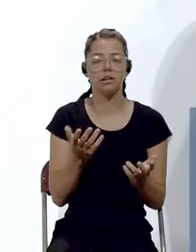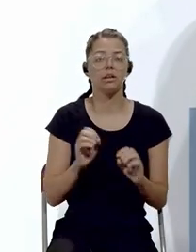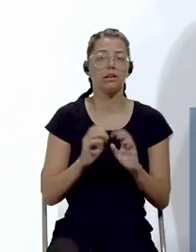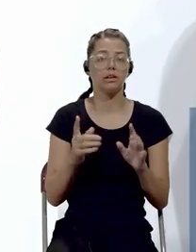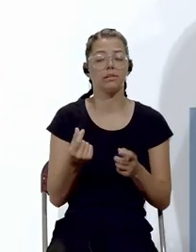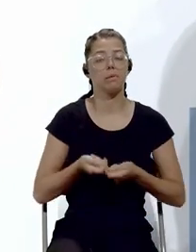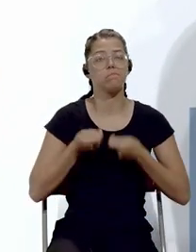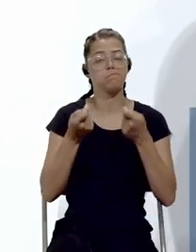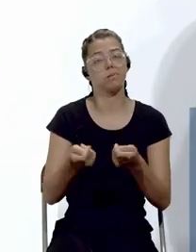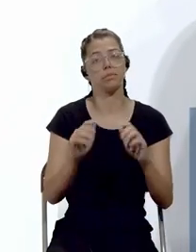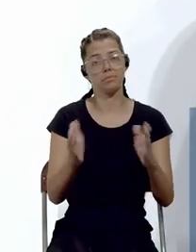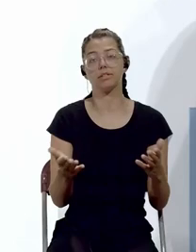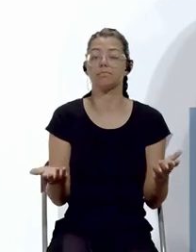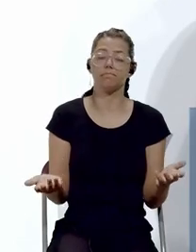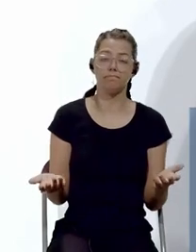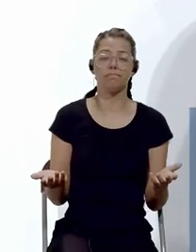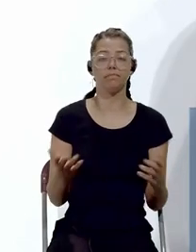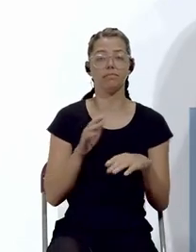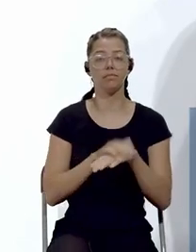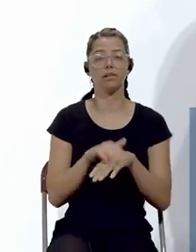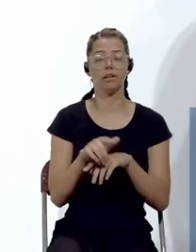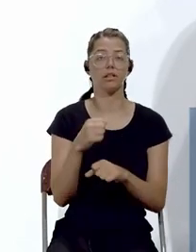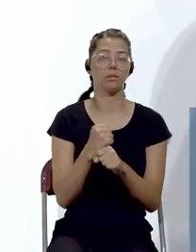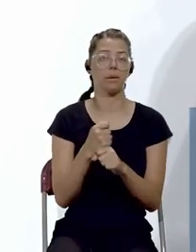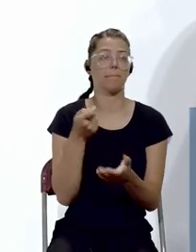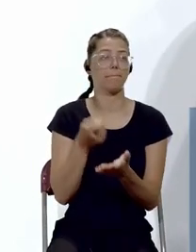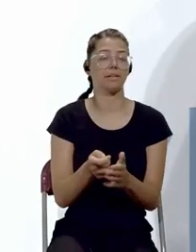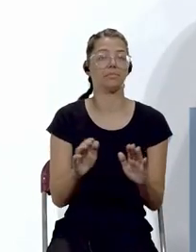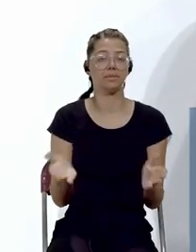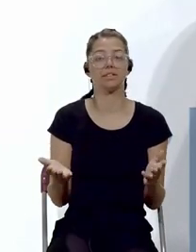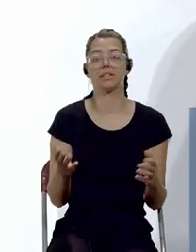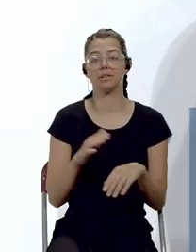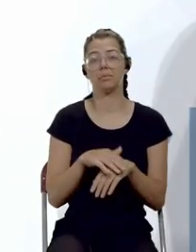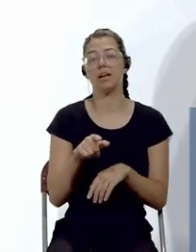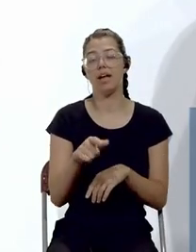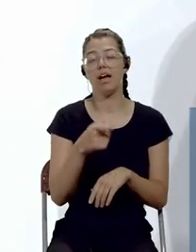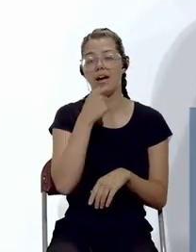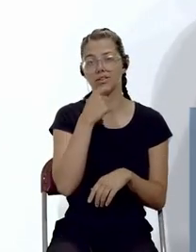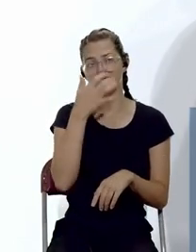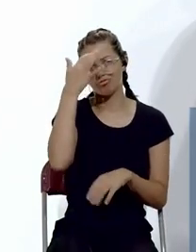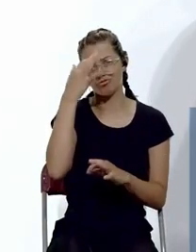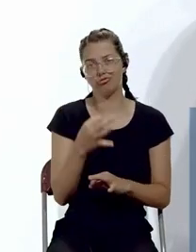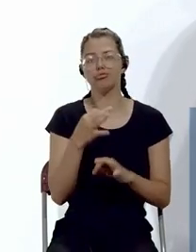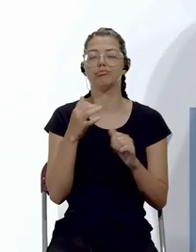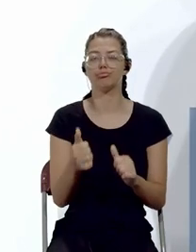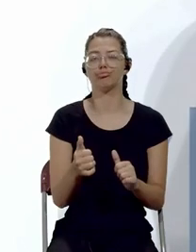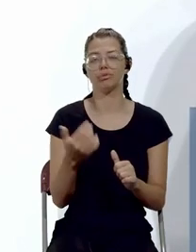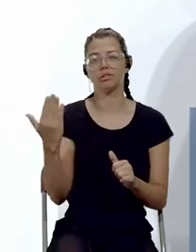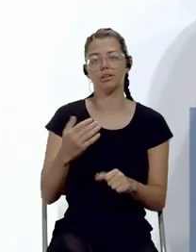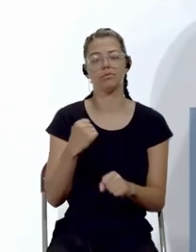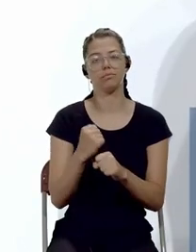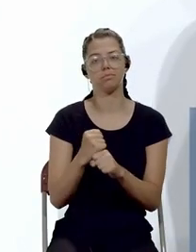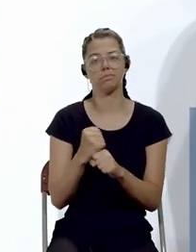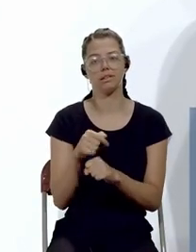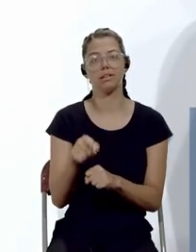financeiro, e até porque esse trabalho teria de ser pago, porque é a única forma de garantirmos rigor e de cumprirmos os direitos laborais, já agora,